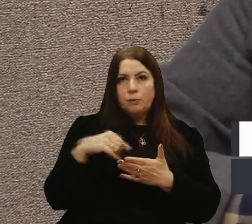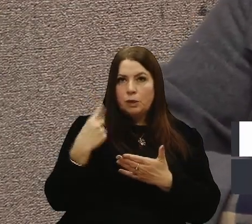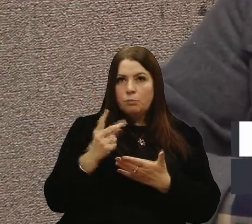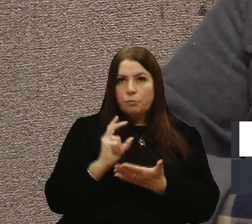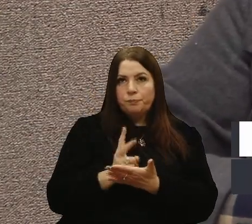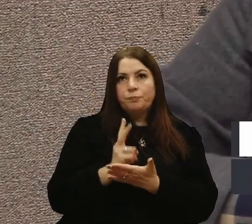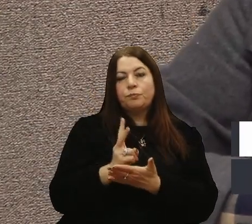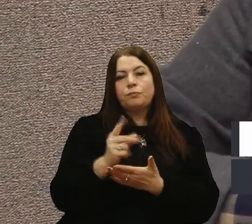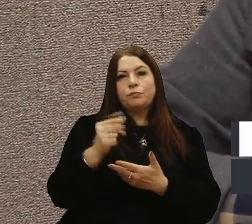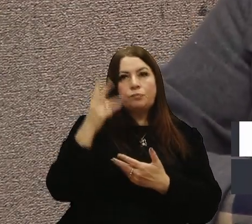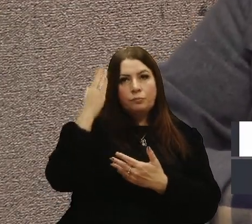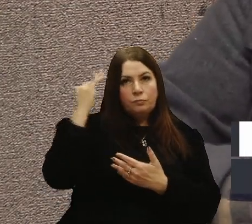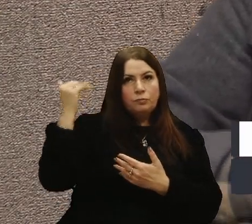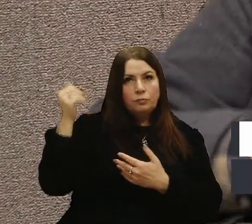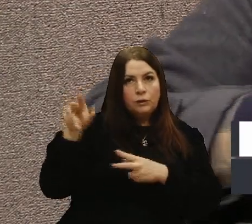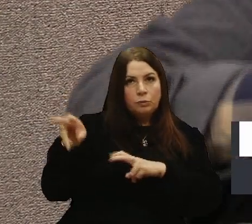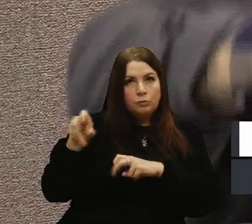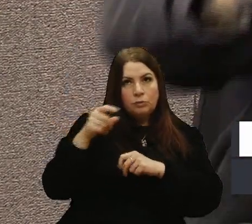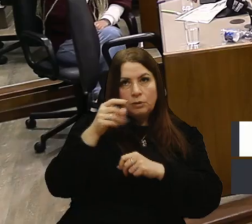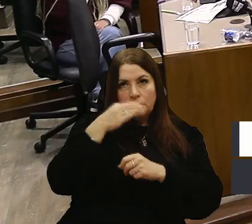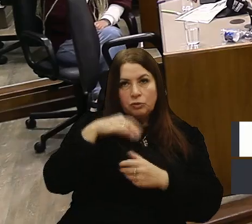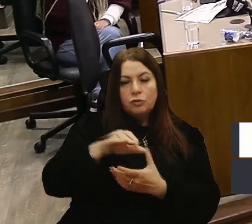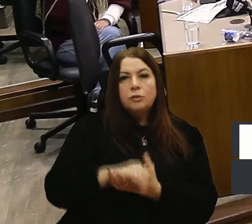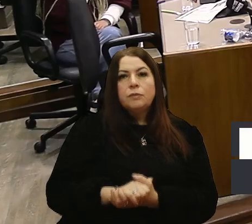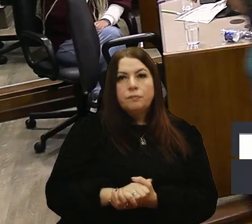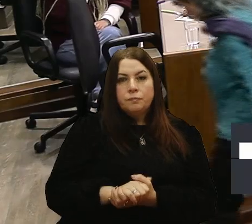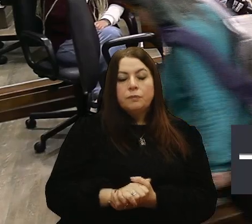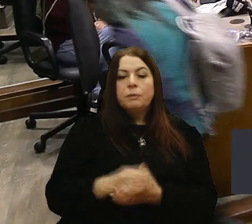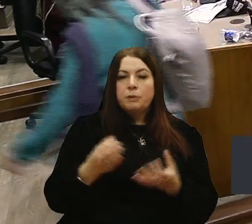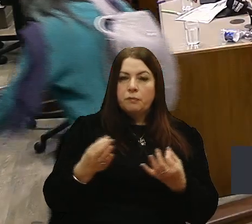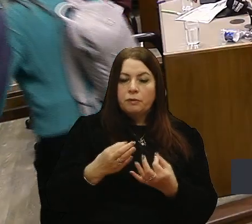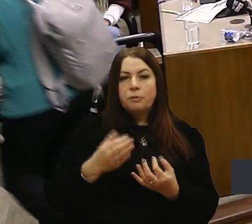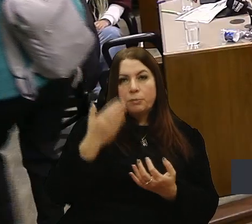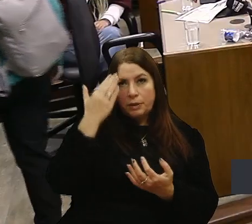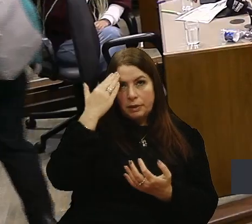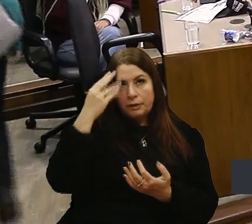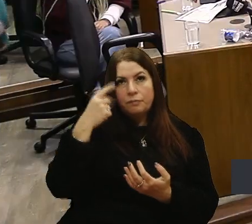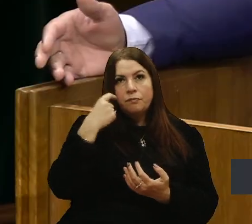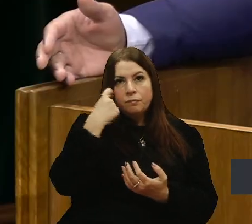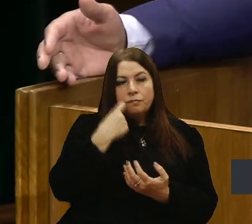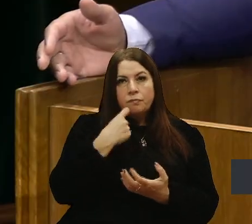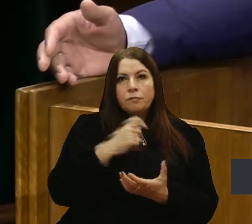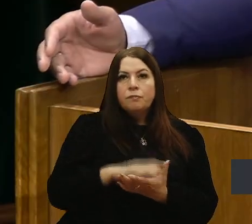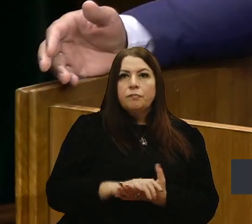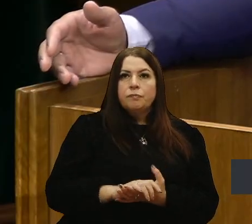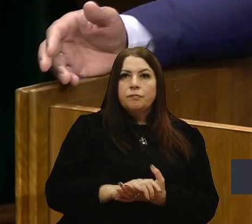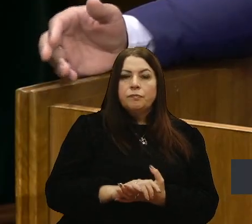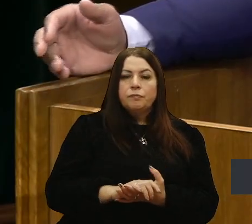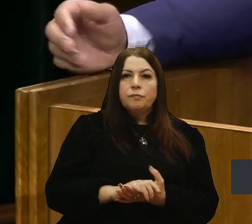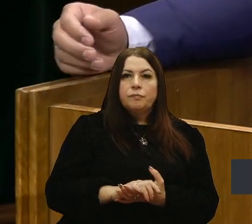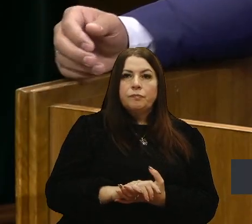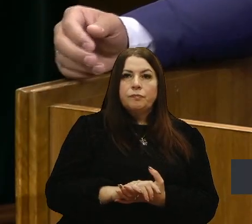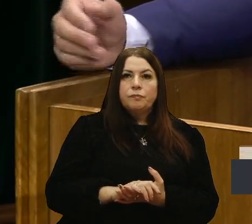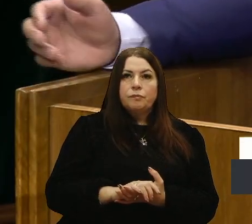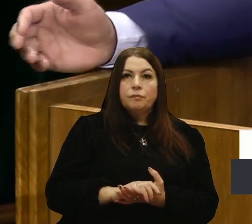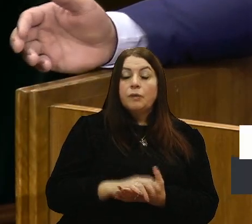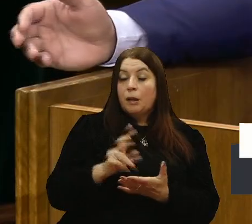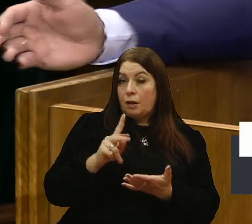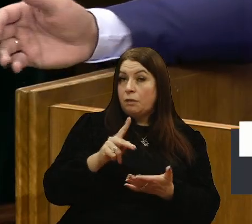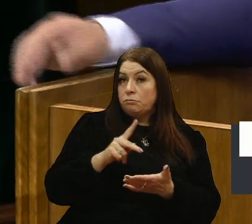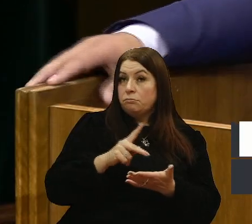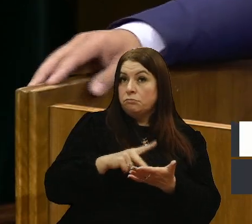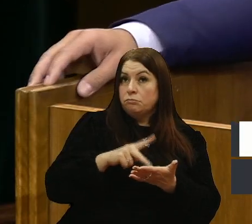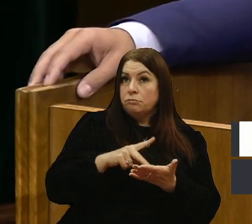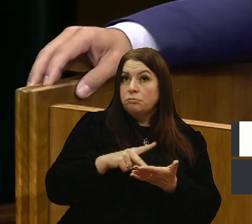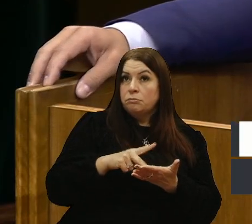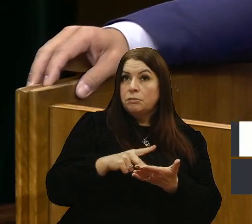muito sucesso com nossos agricultores em Caxias do Sul. Perfeito, obrigado, colega vereador Caleb. Isso é uma pura verdade.